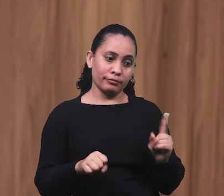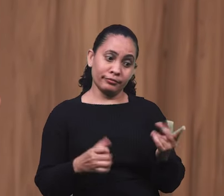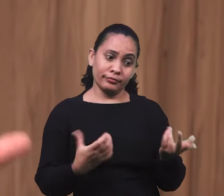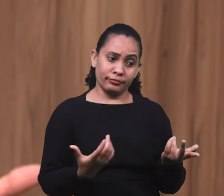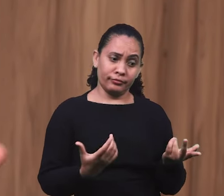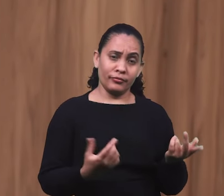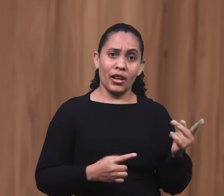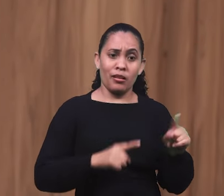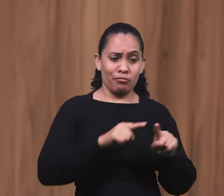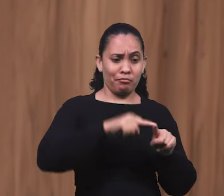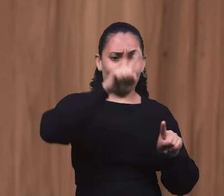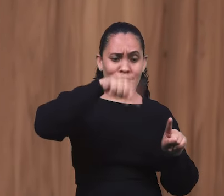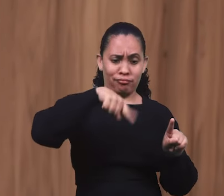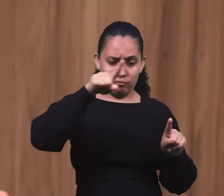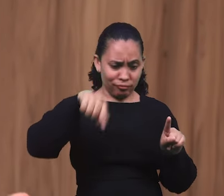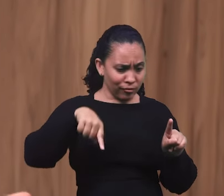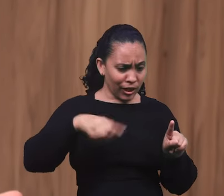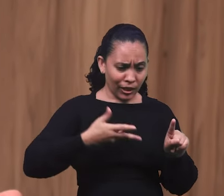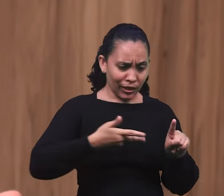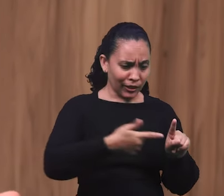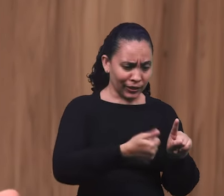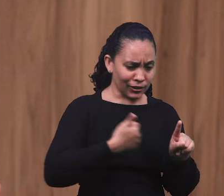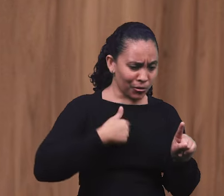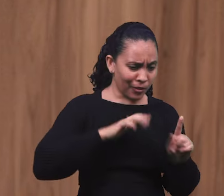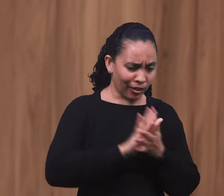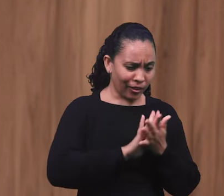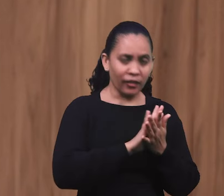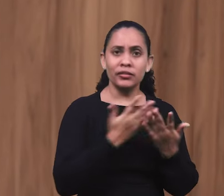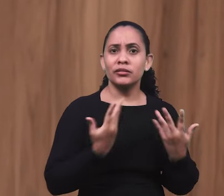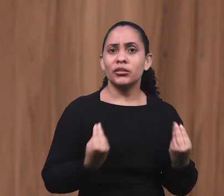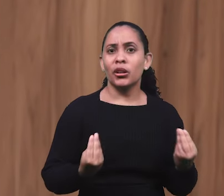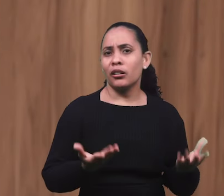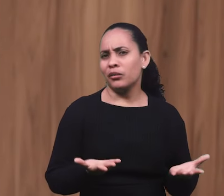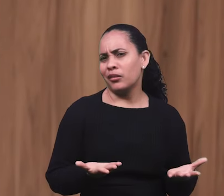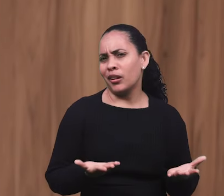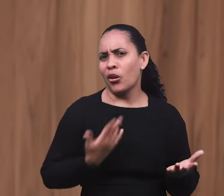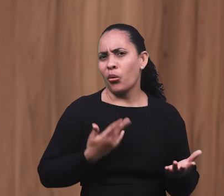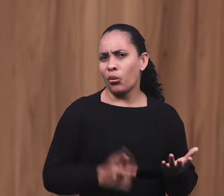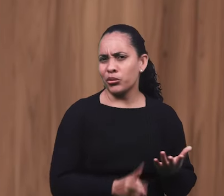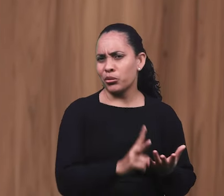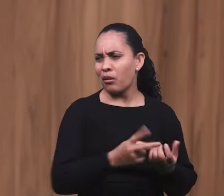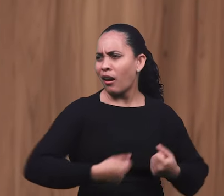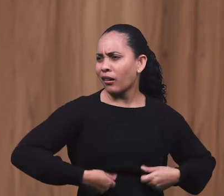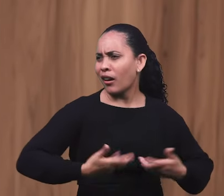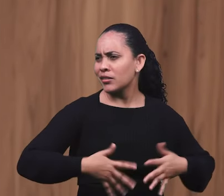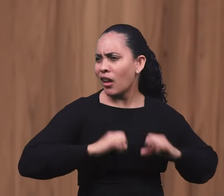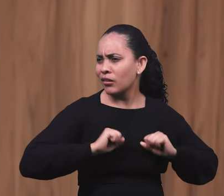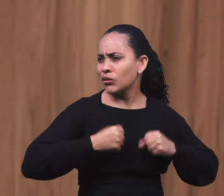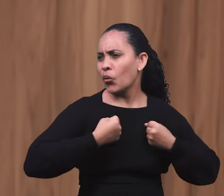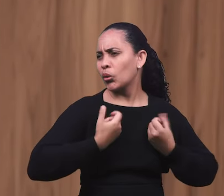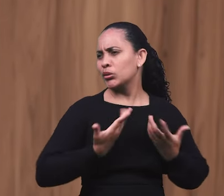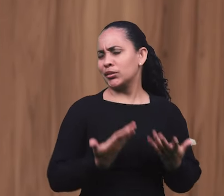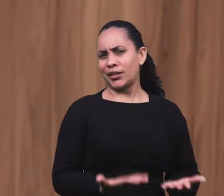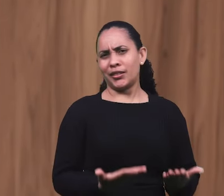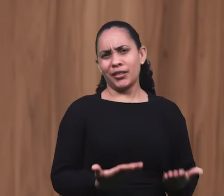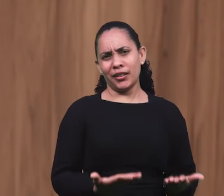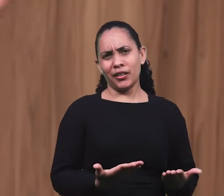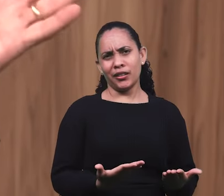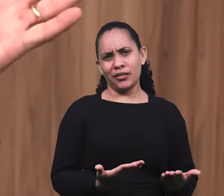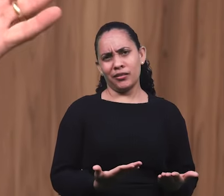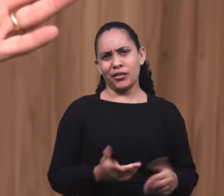empresa passou a ser não é atrativa. Opa, então não faz sentido você gastar tanto esforço, a sua